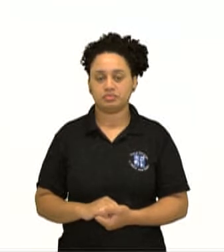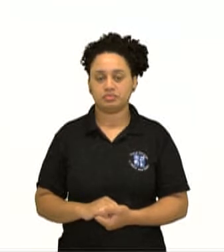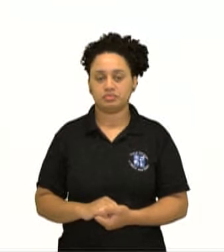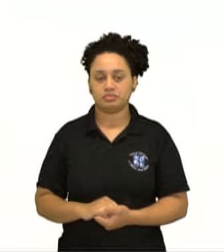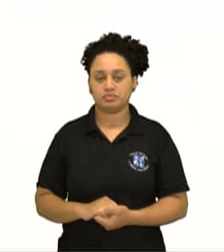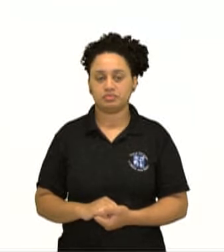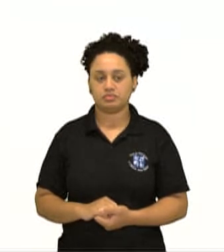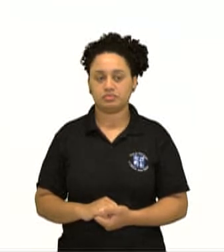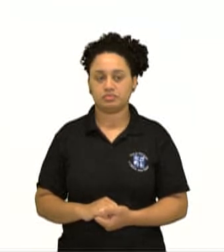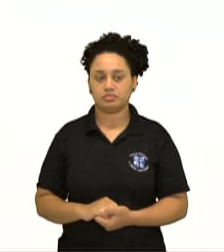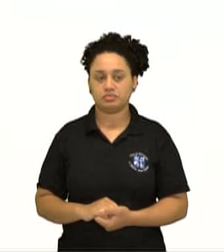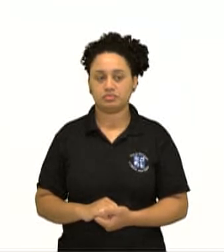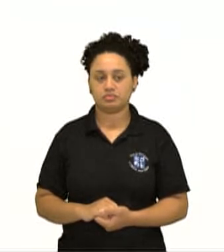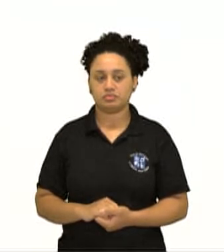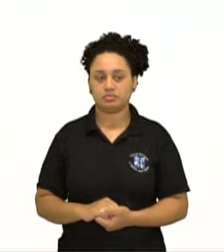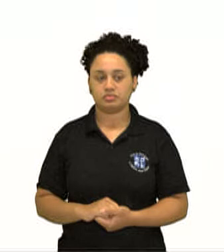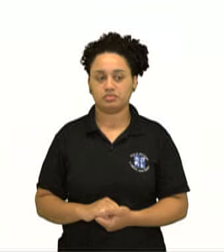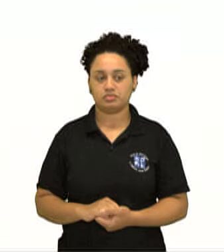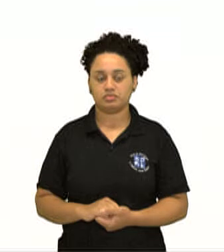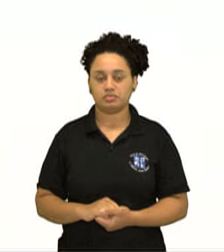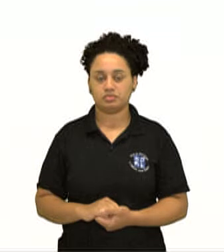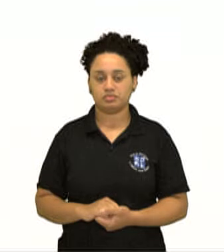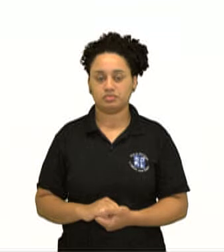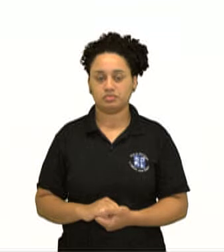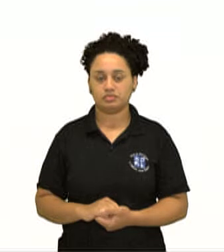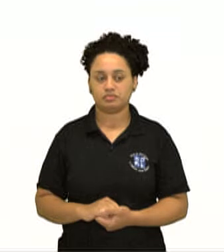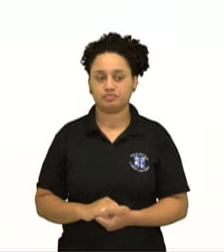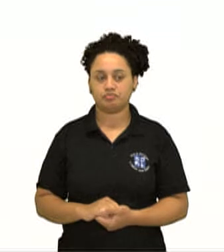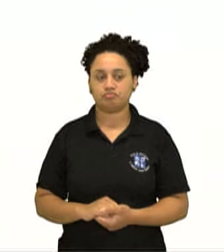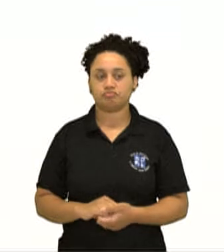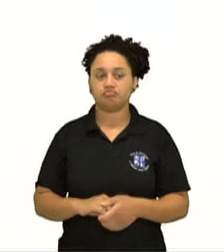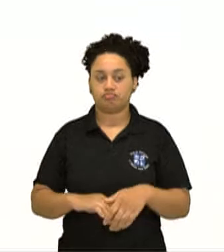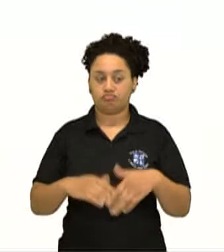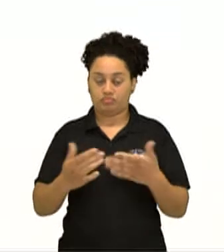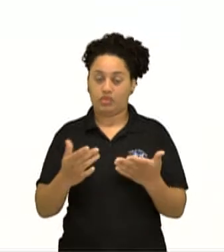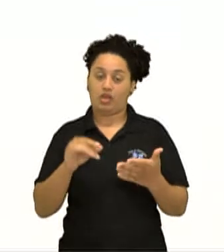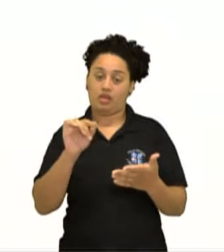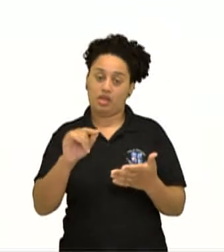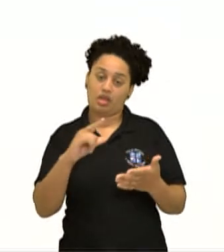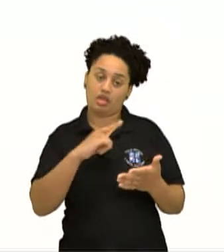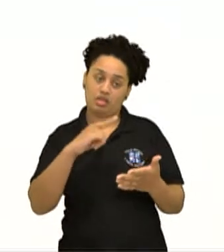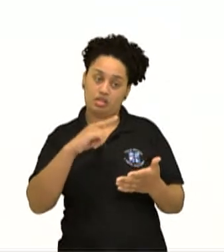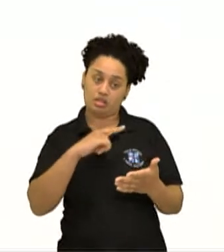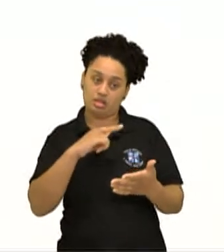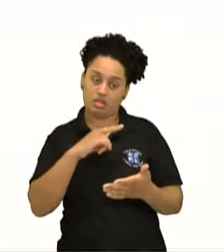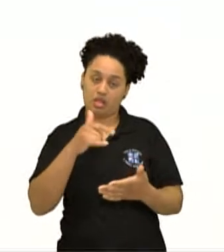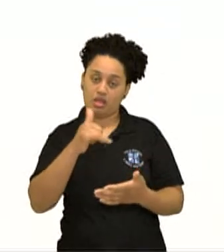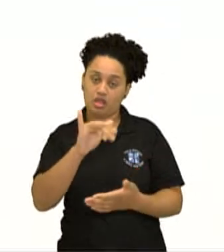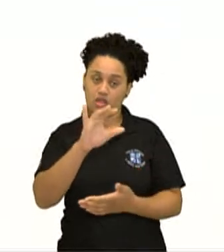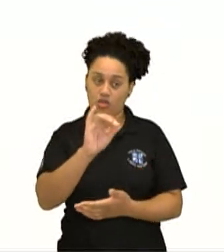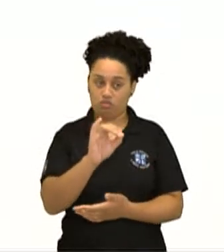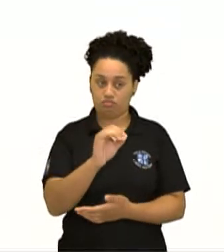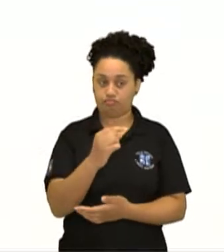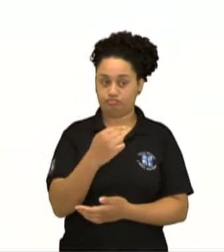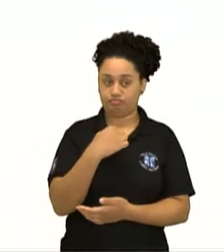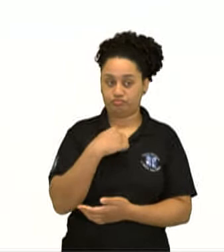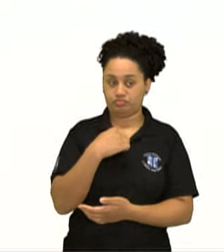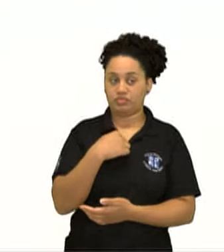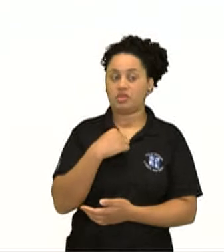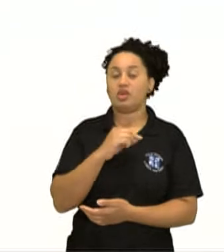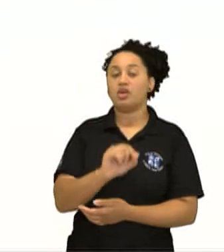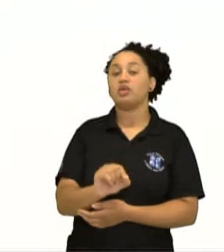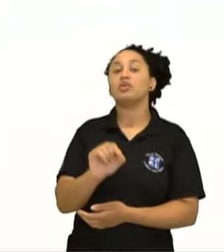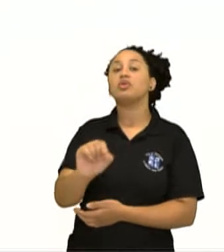sombrero. Poseedor, yo, eu que tenho a posse. El sombrero es mío. Cosa